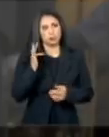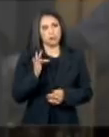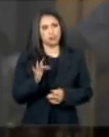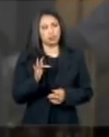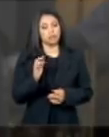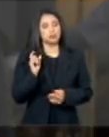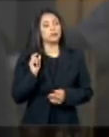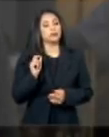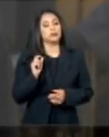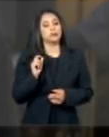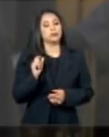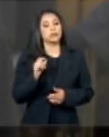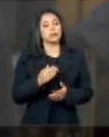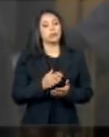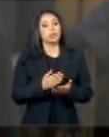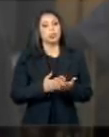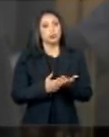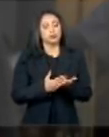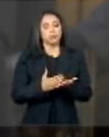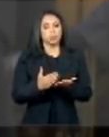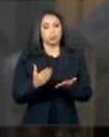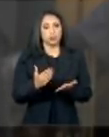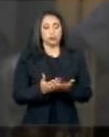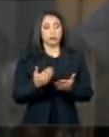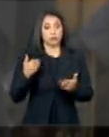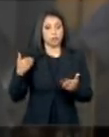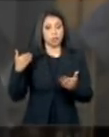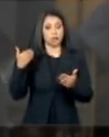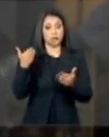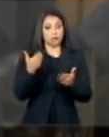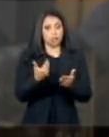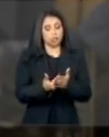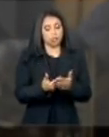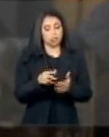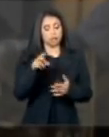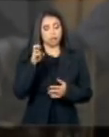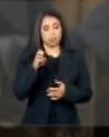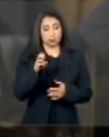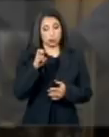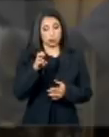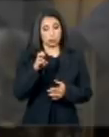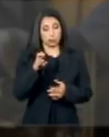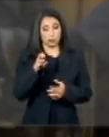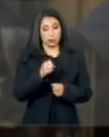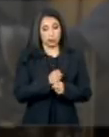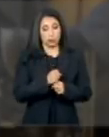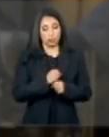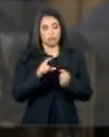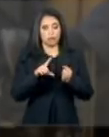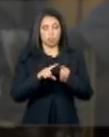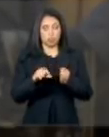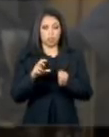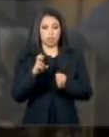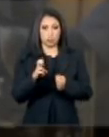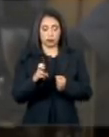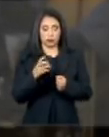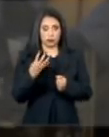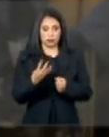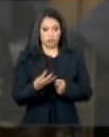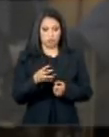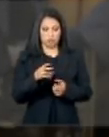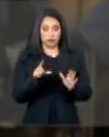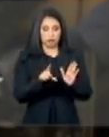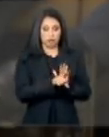de início do prazo decadencial de cinco anos fixados pelo artigo 54 da lei 9 784 de